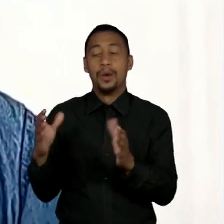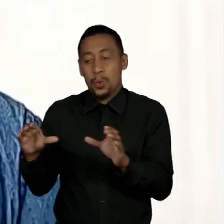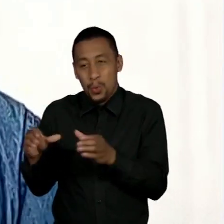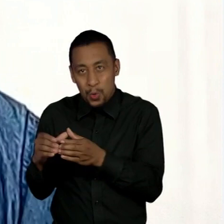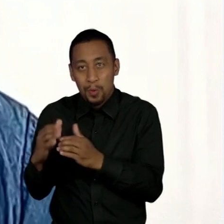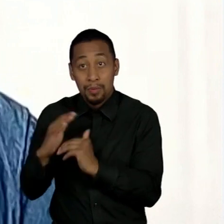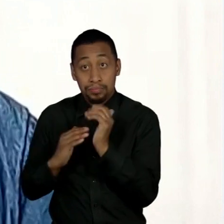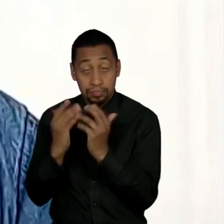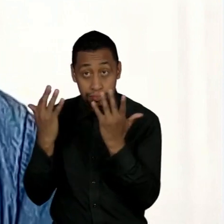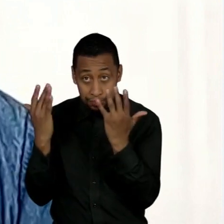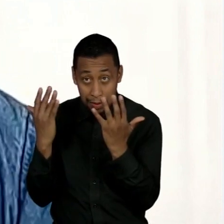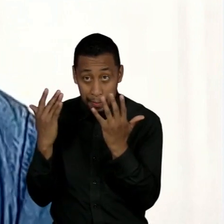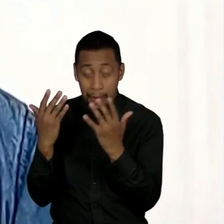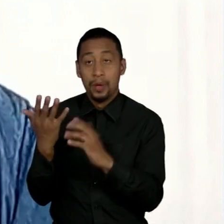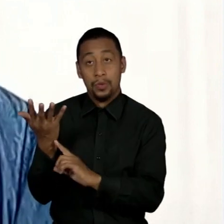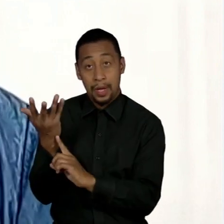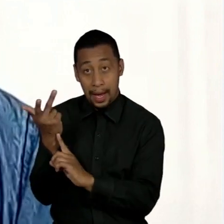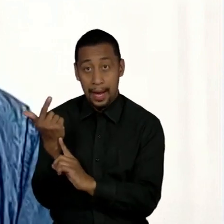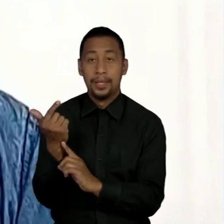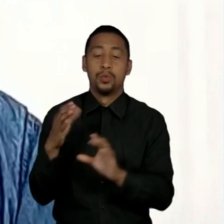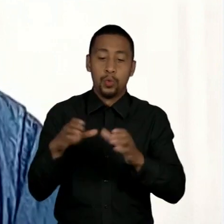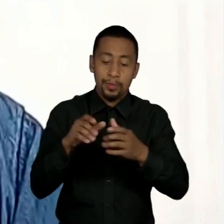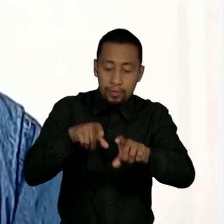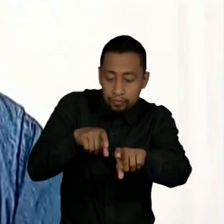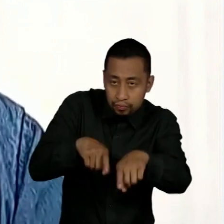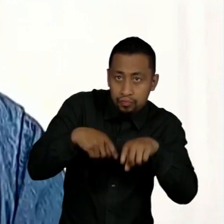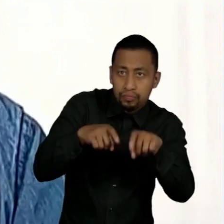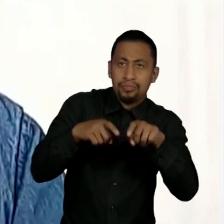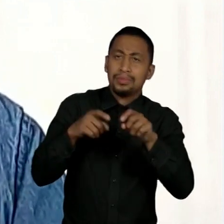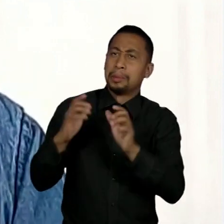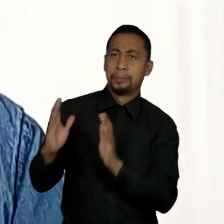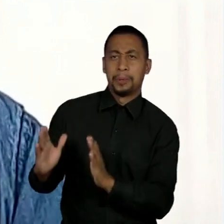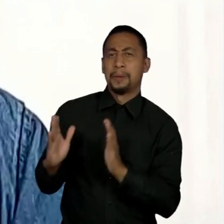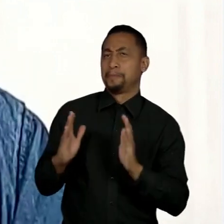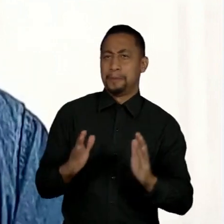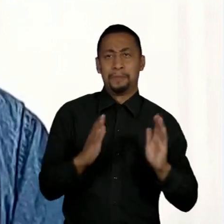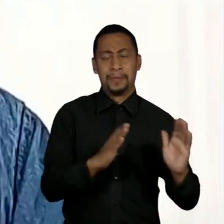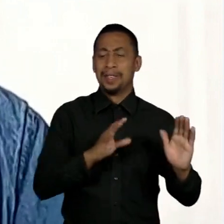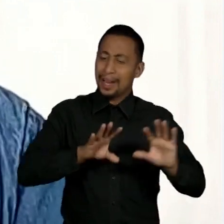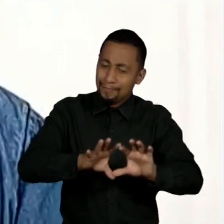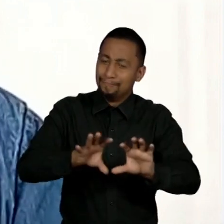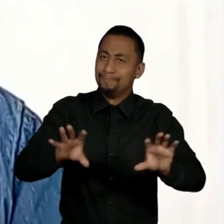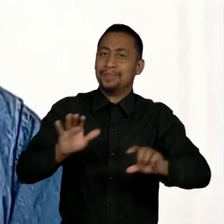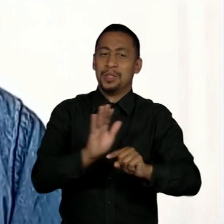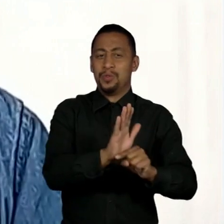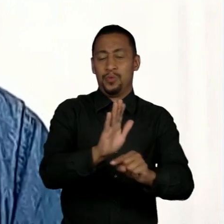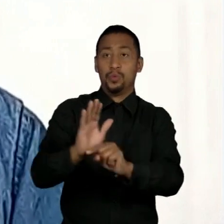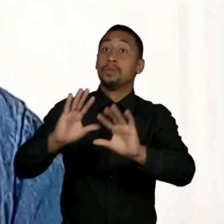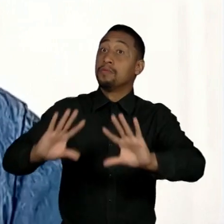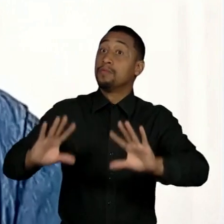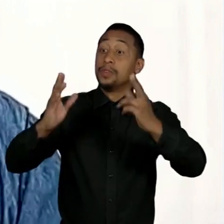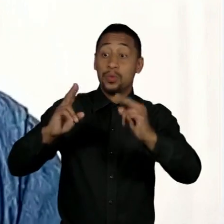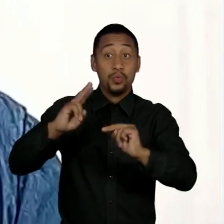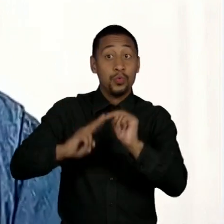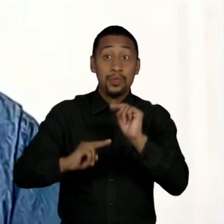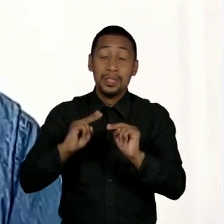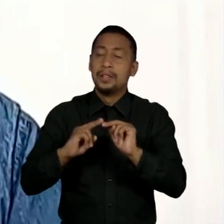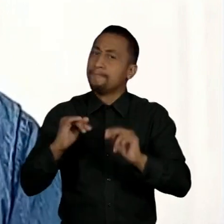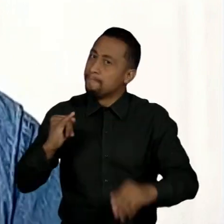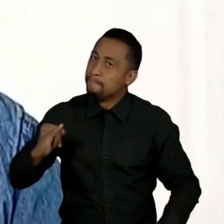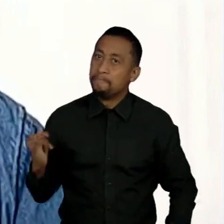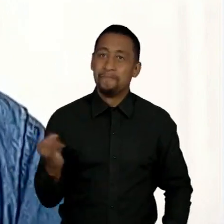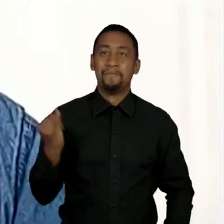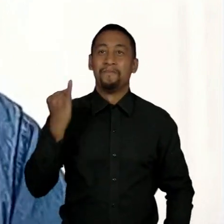artesãos, agricultores, enfim. Então, nós temos o São João como um evento, como um momento muito importante